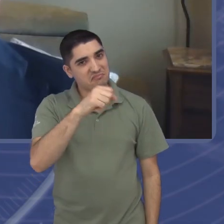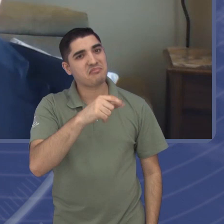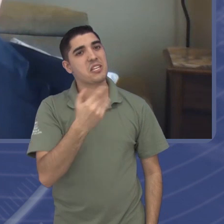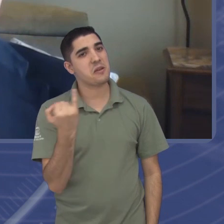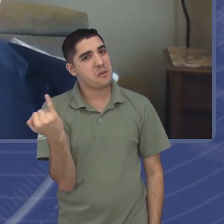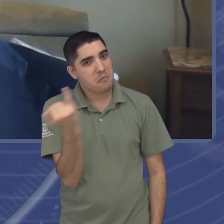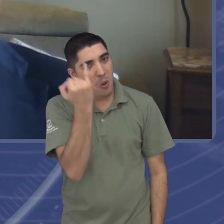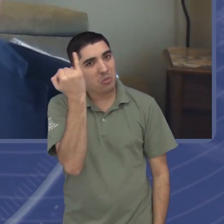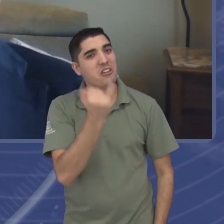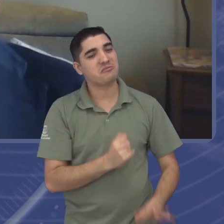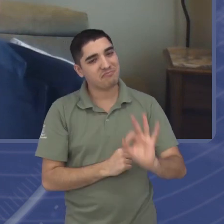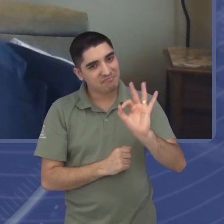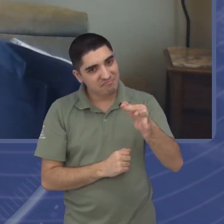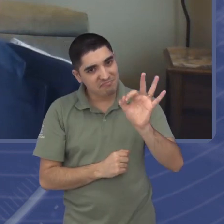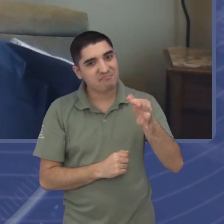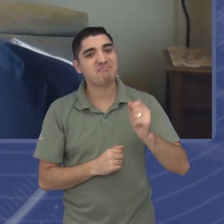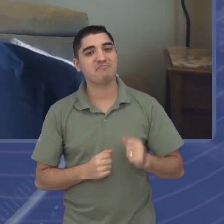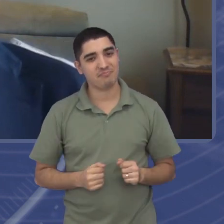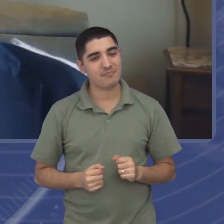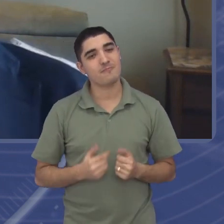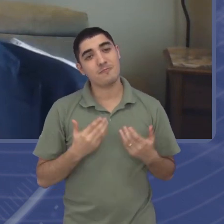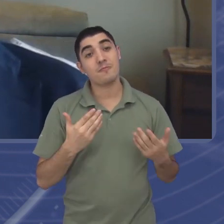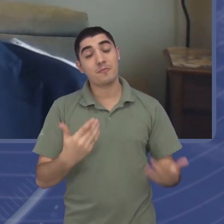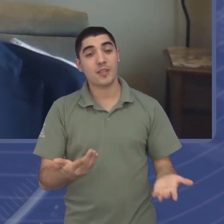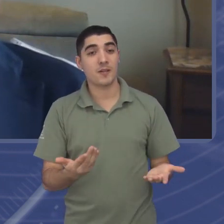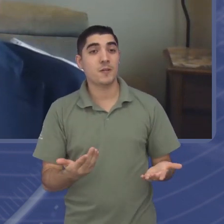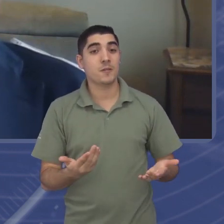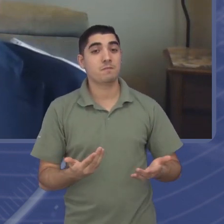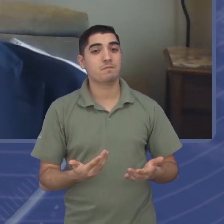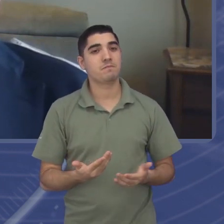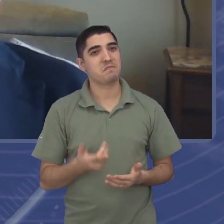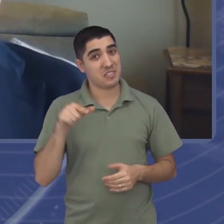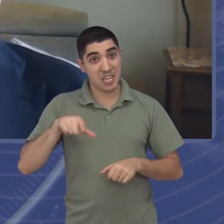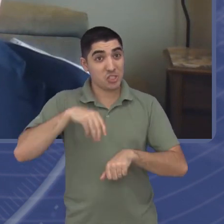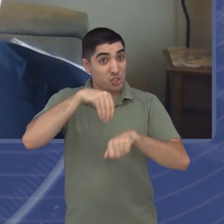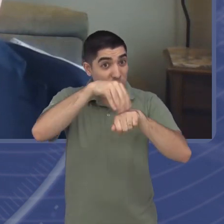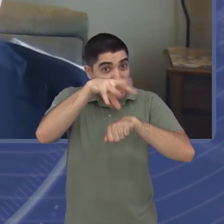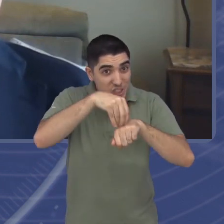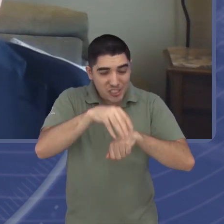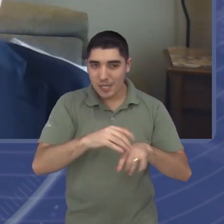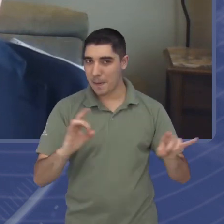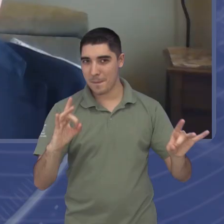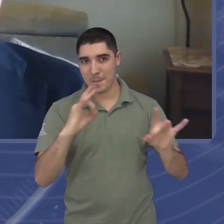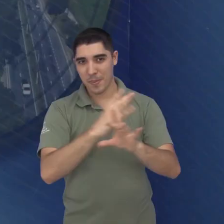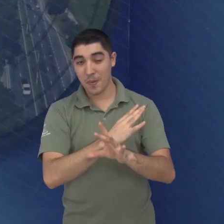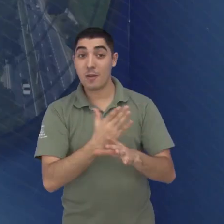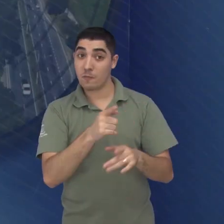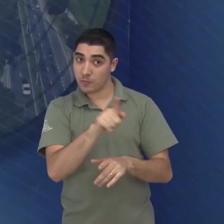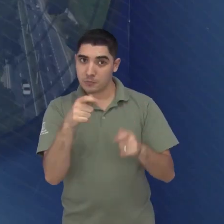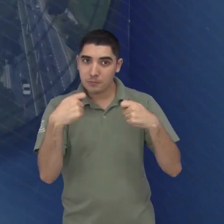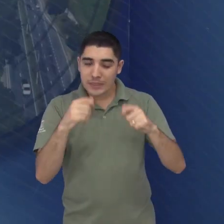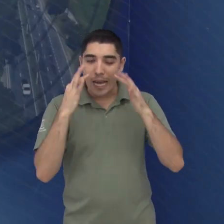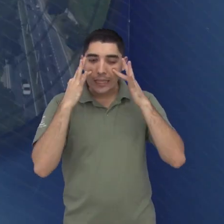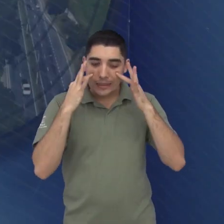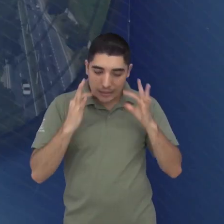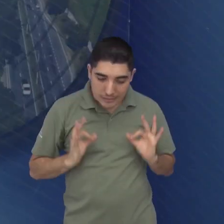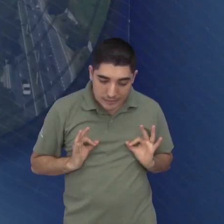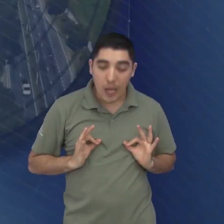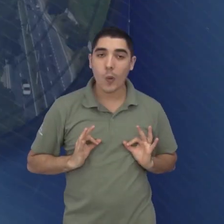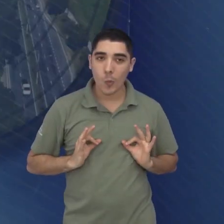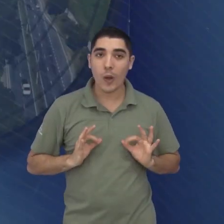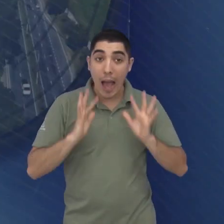Sim, muito importante, sem dúvida, né, doutor? Gente, portanto, dicas dadas, né? Vamos ficar atentos,